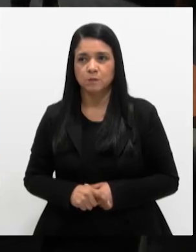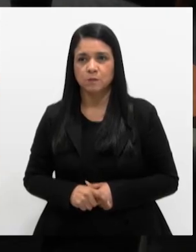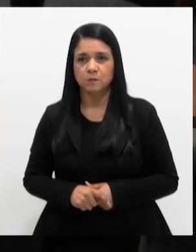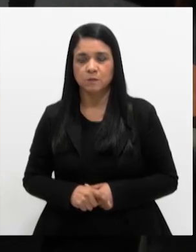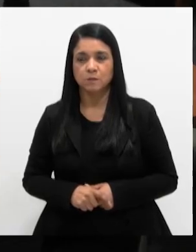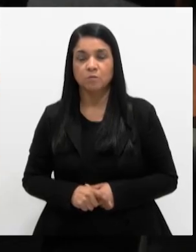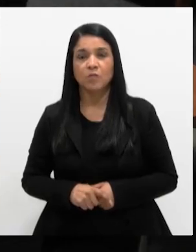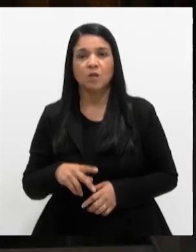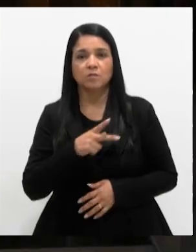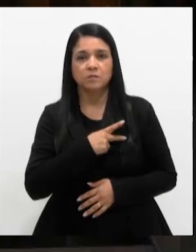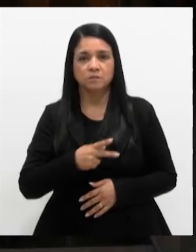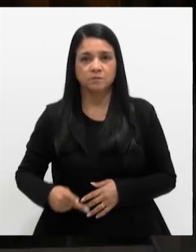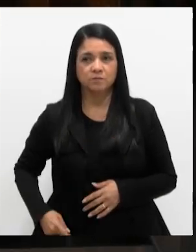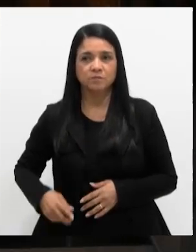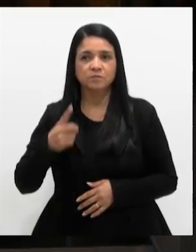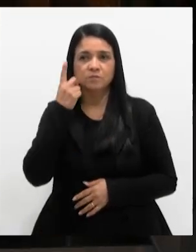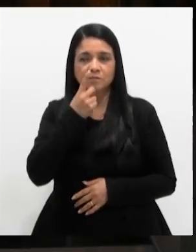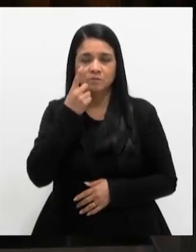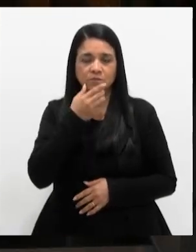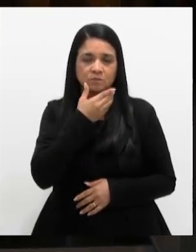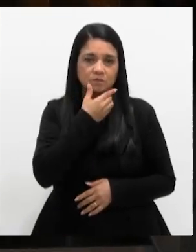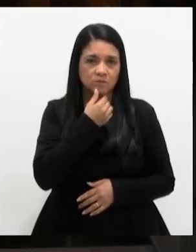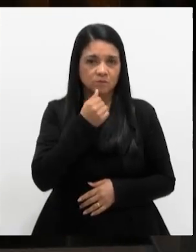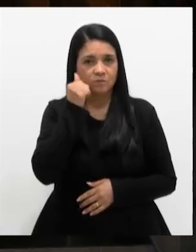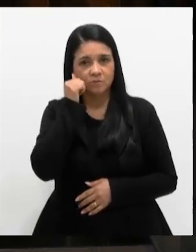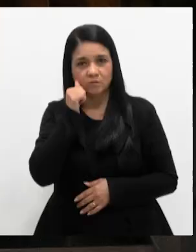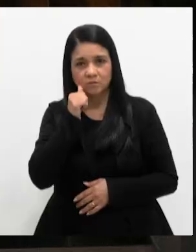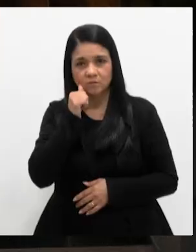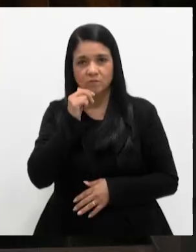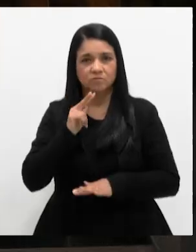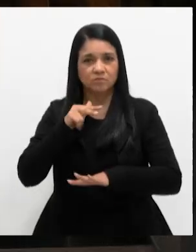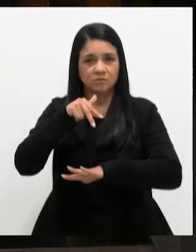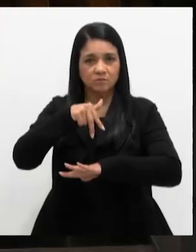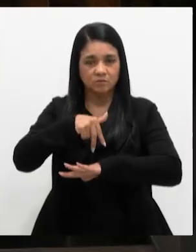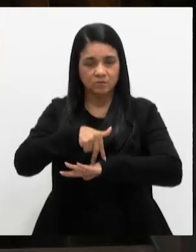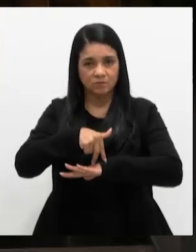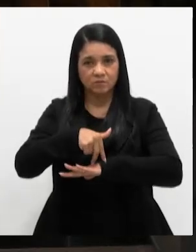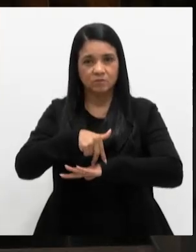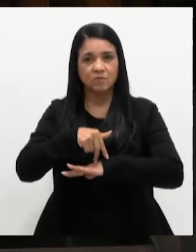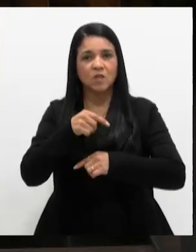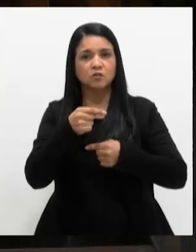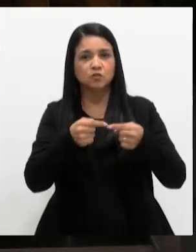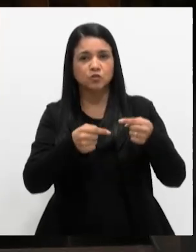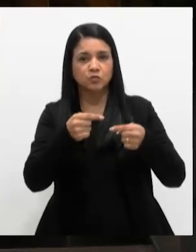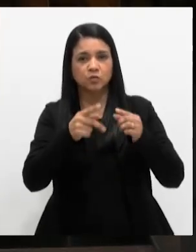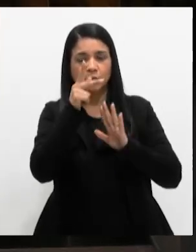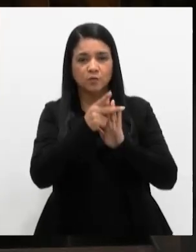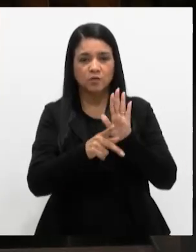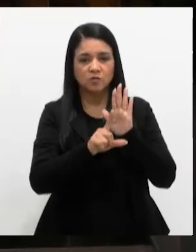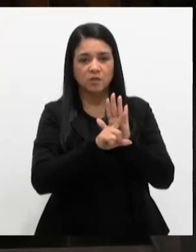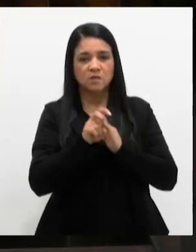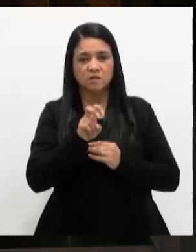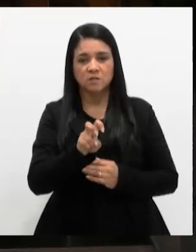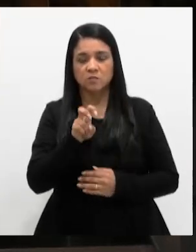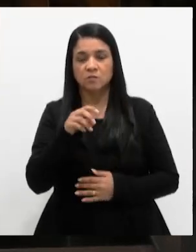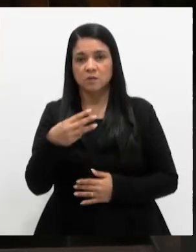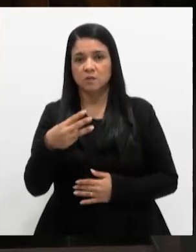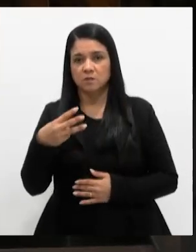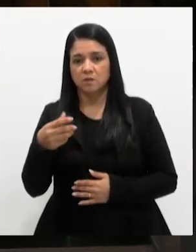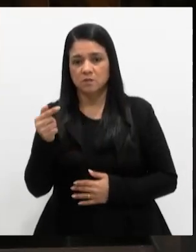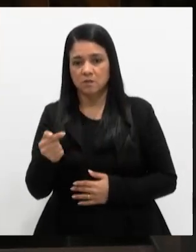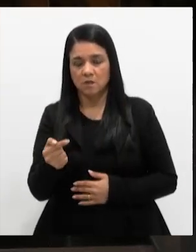Senhor presidente, deputados e deputadas, venho à tribuna debater o projeto de lei 5337, autoria do